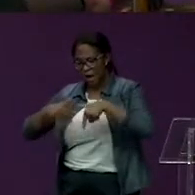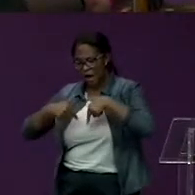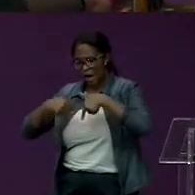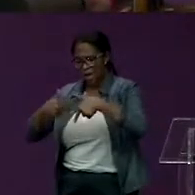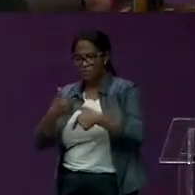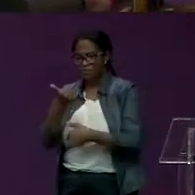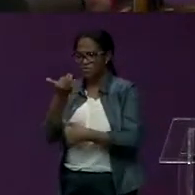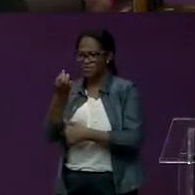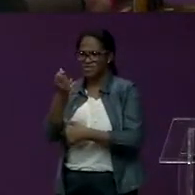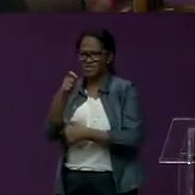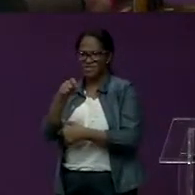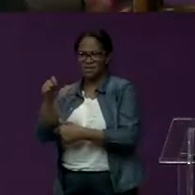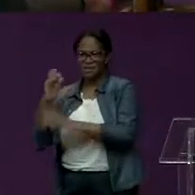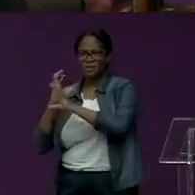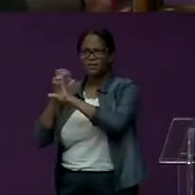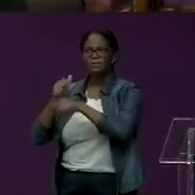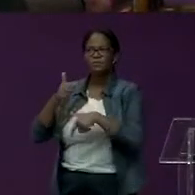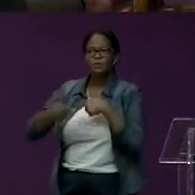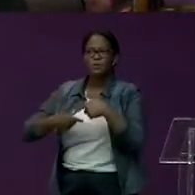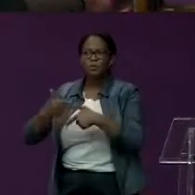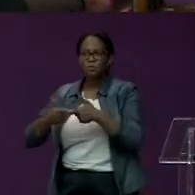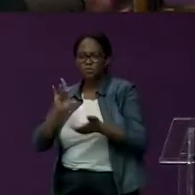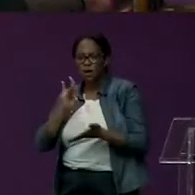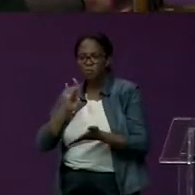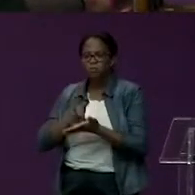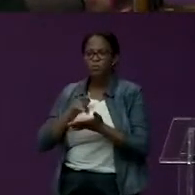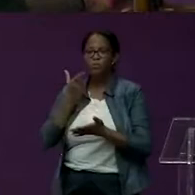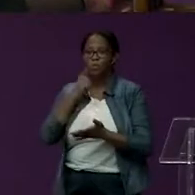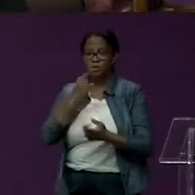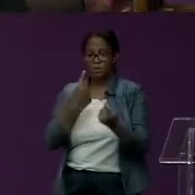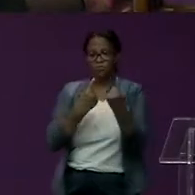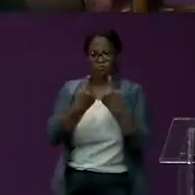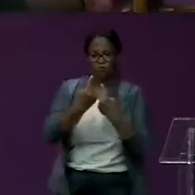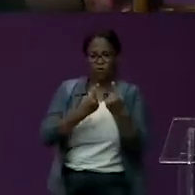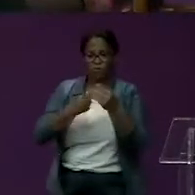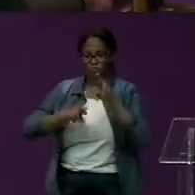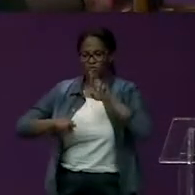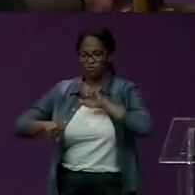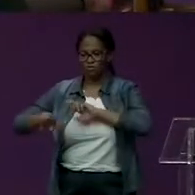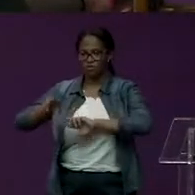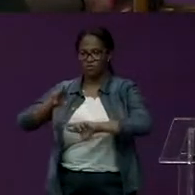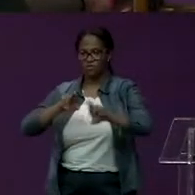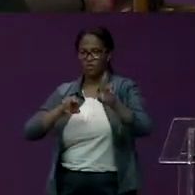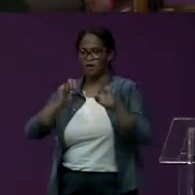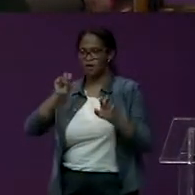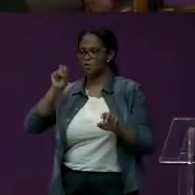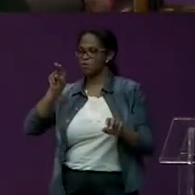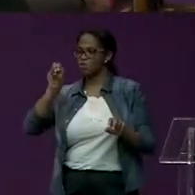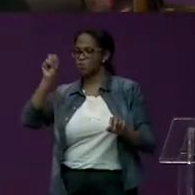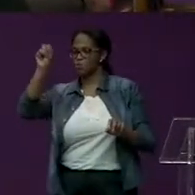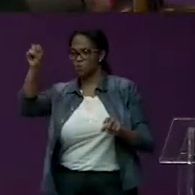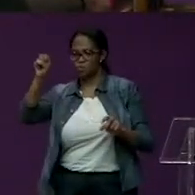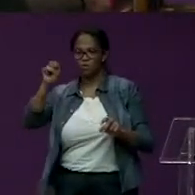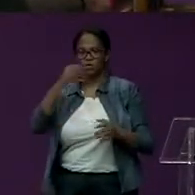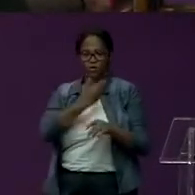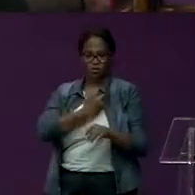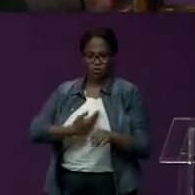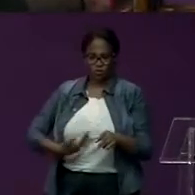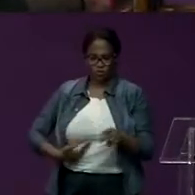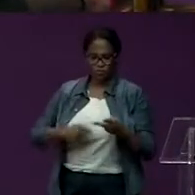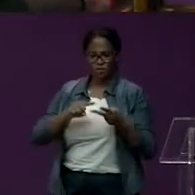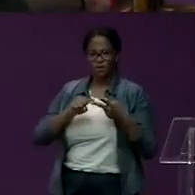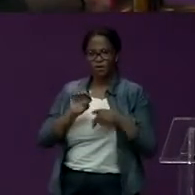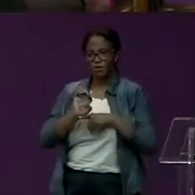últimos 16 meses para efetivar o diálogo com as diferentes instâncias de gestão do SUS, né, municipais, estaduais, e também